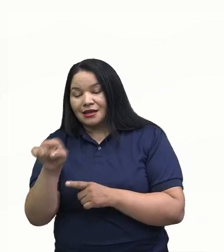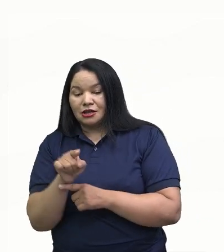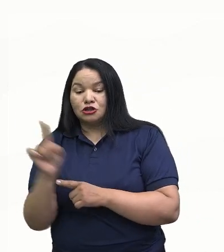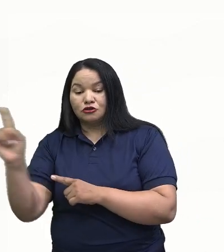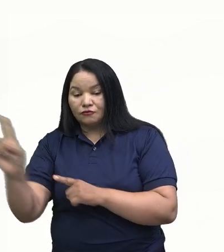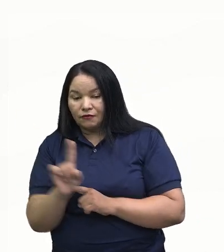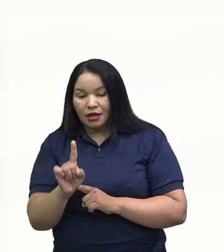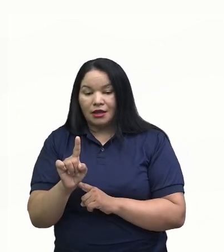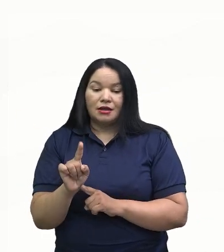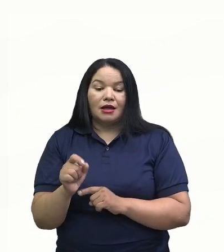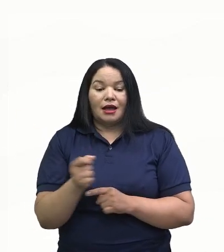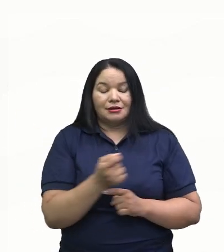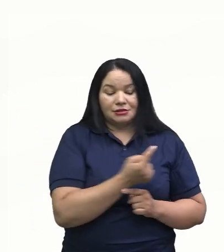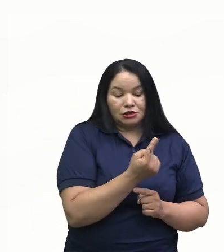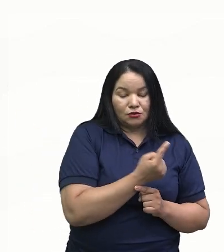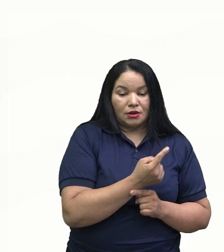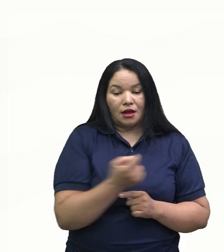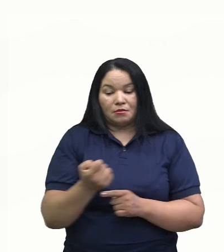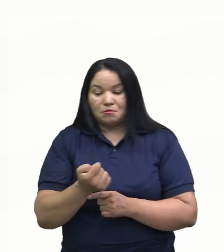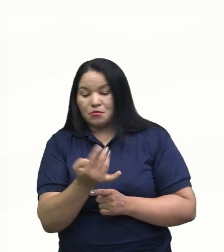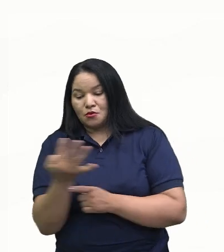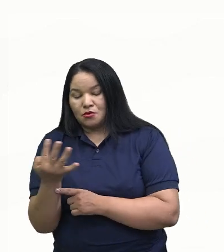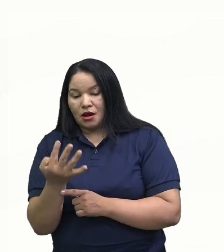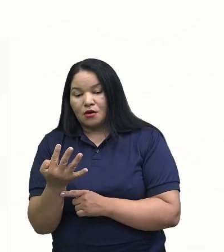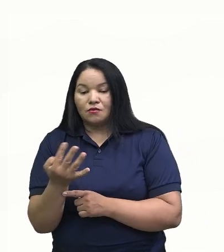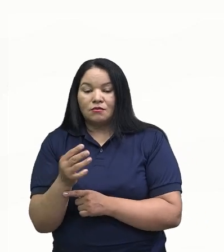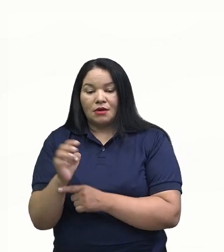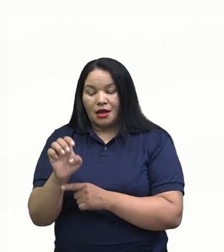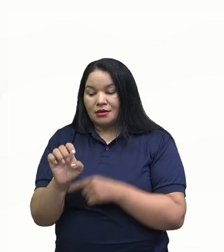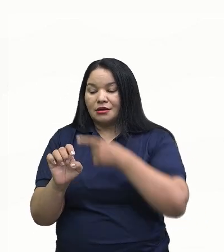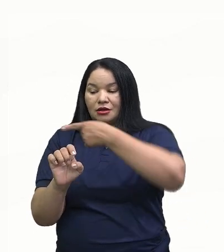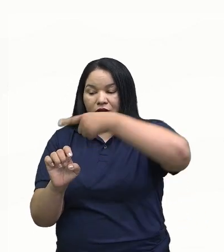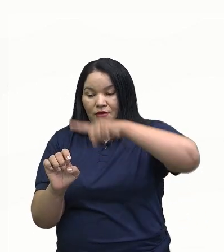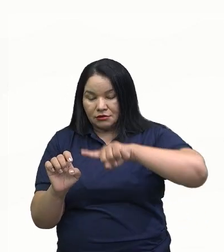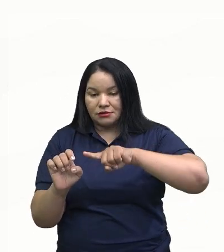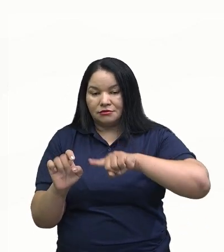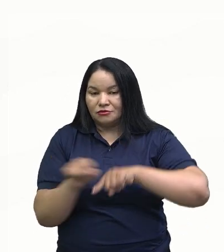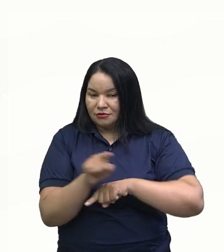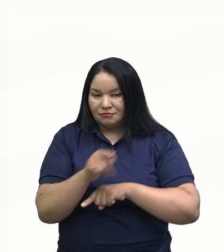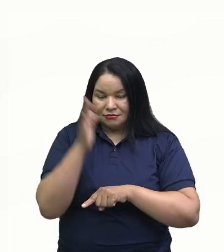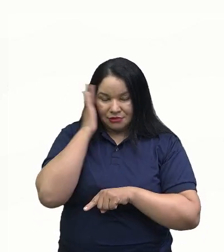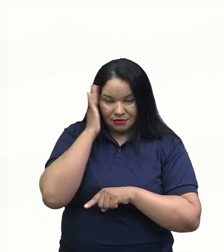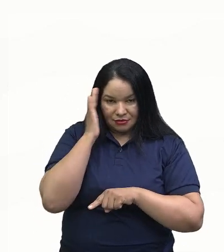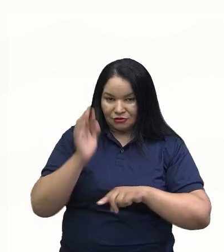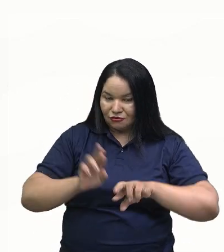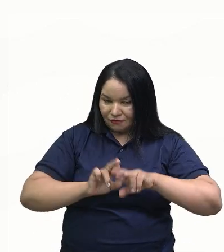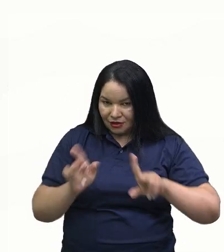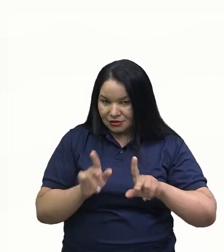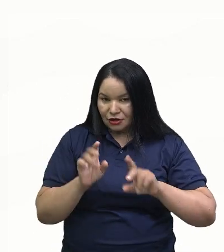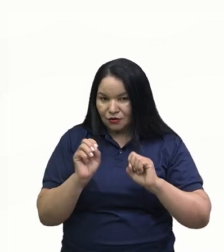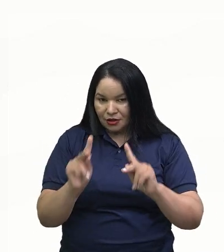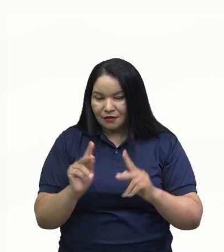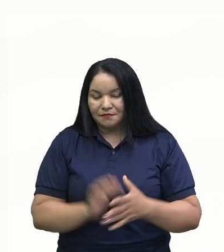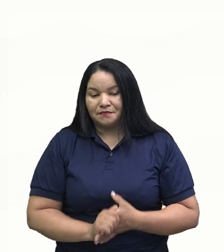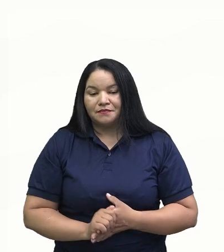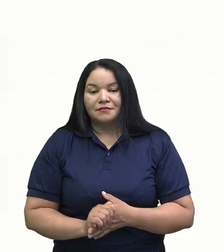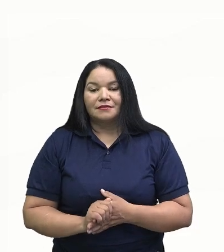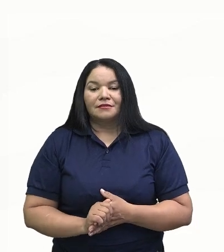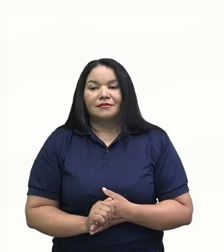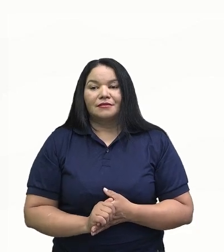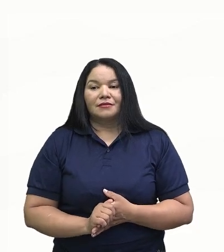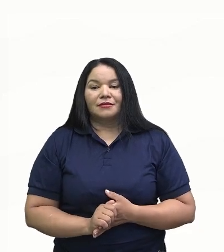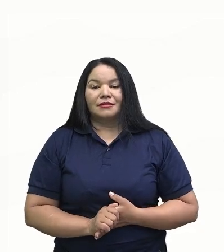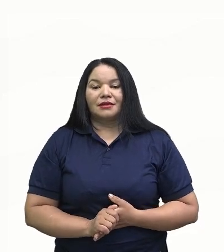no plural. Ok? É só para saber isso, para diferenciar, ok?